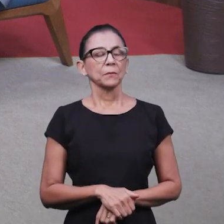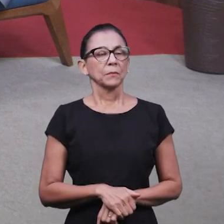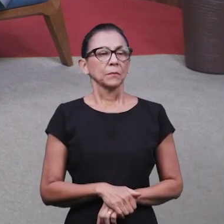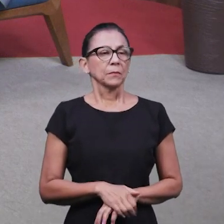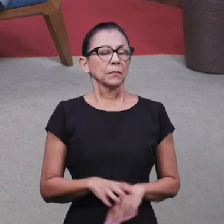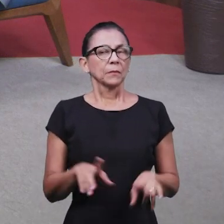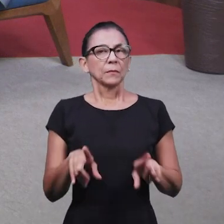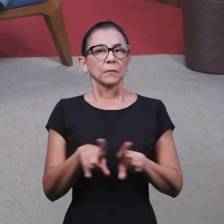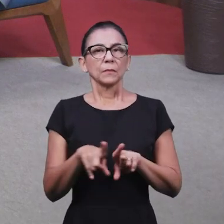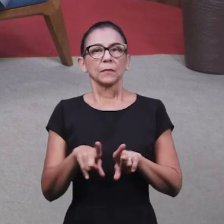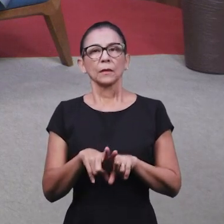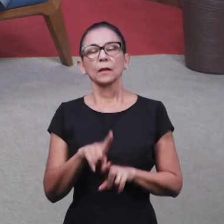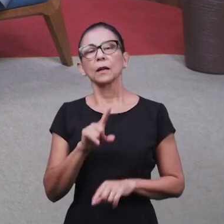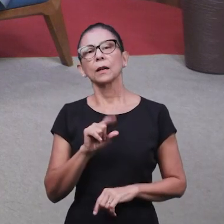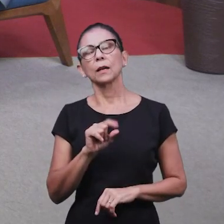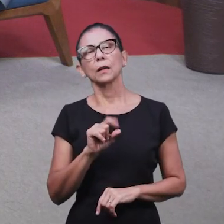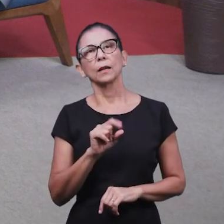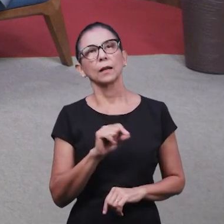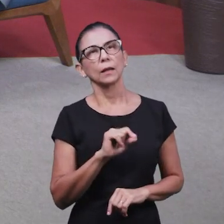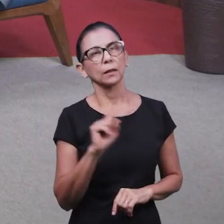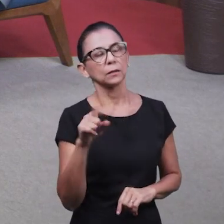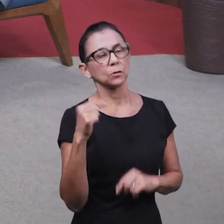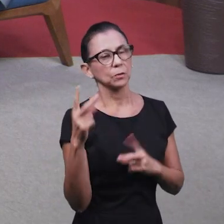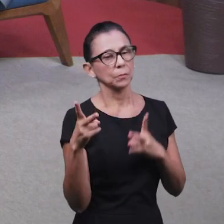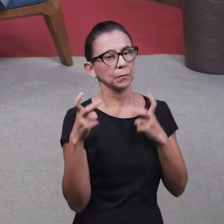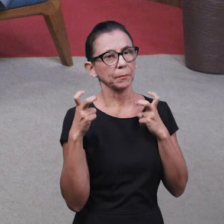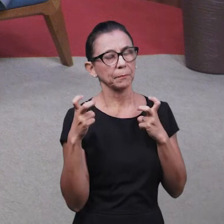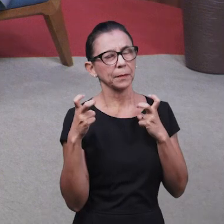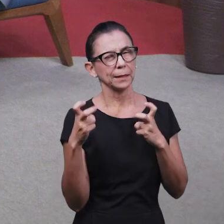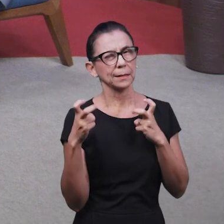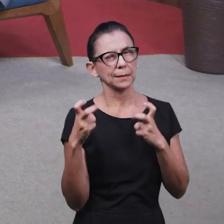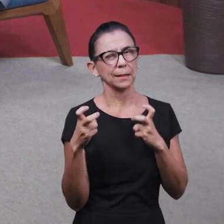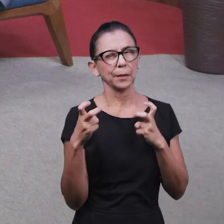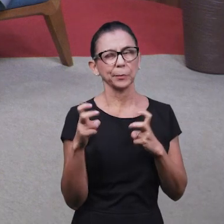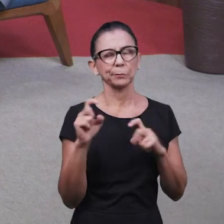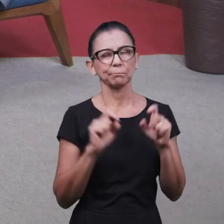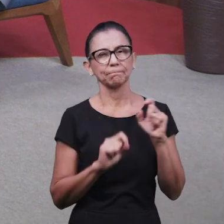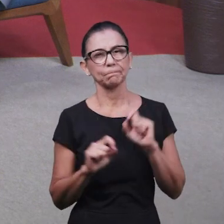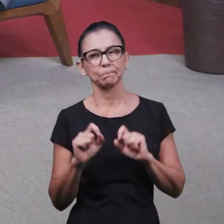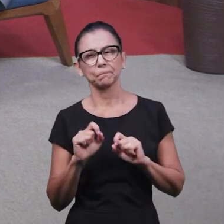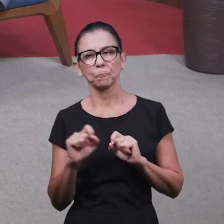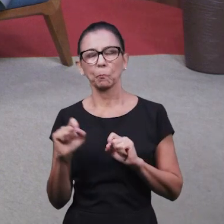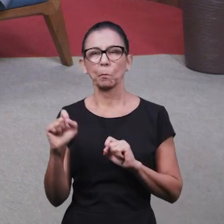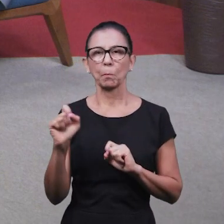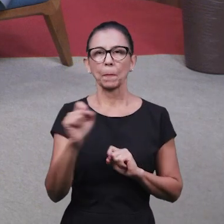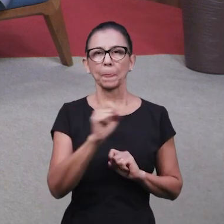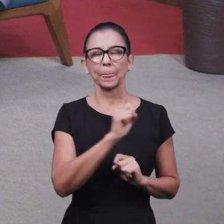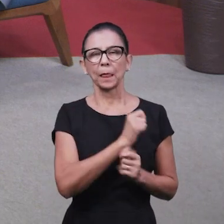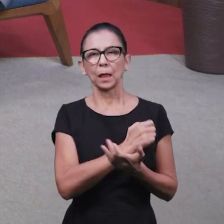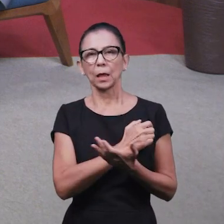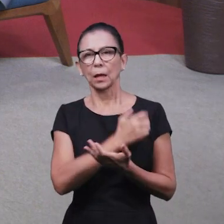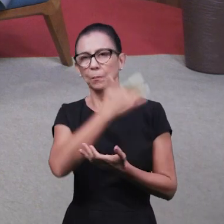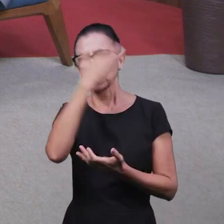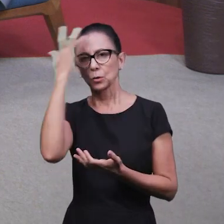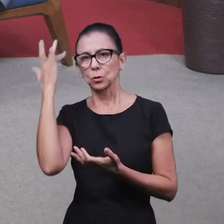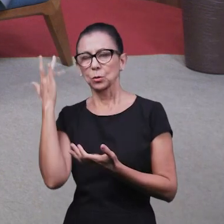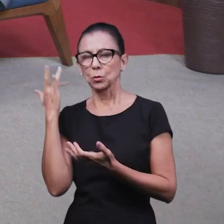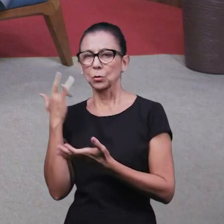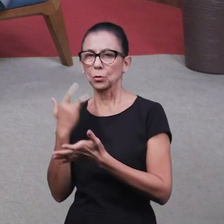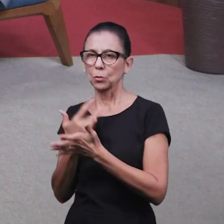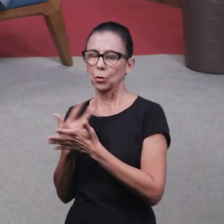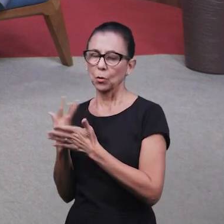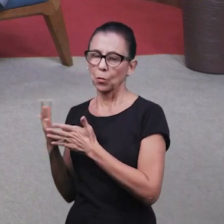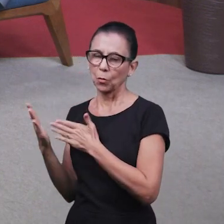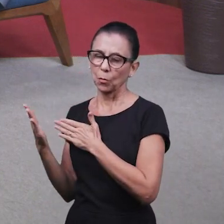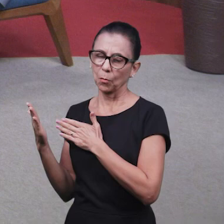que quando se percebe uma situação em que alguém começa a se desviar,